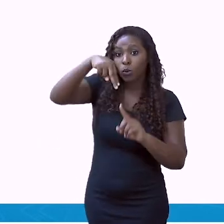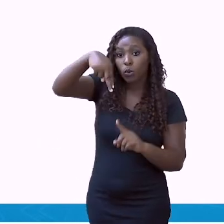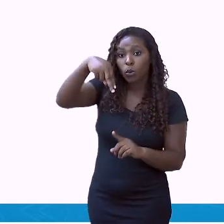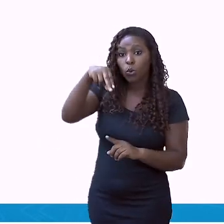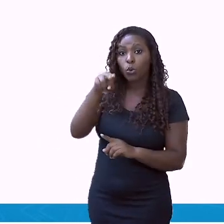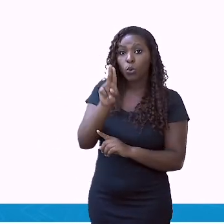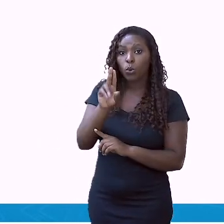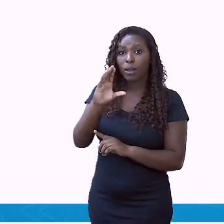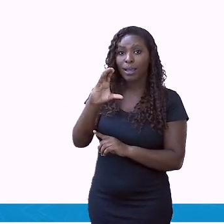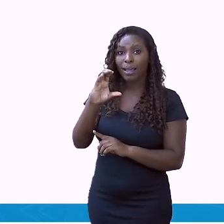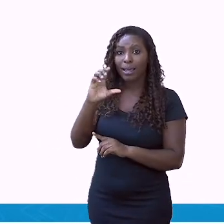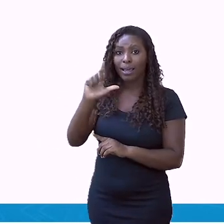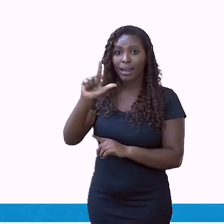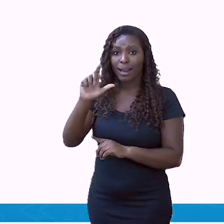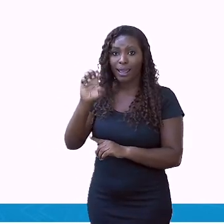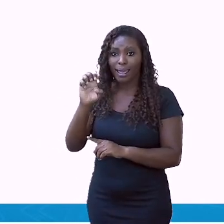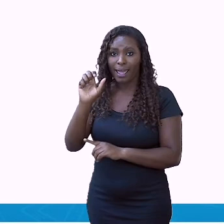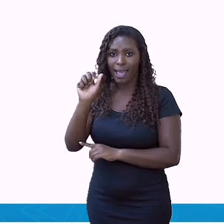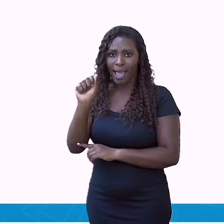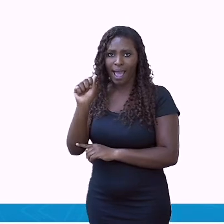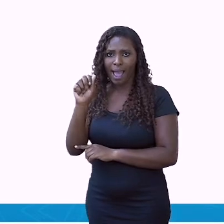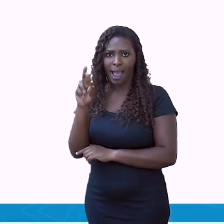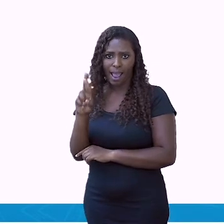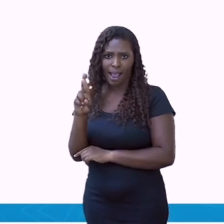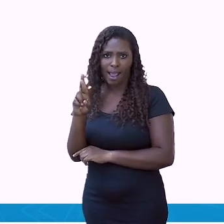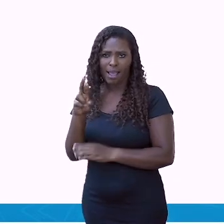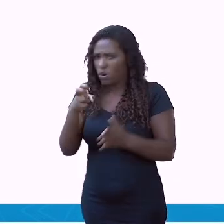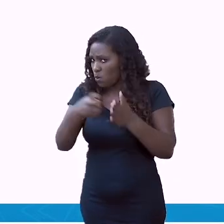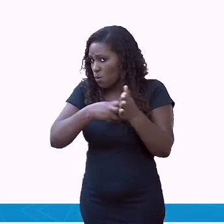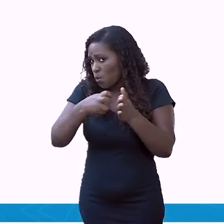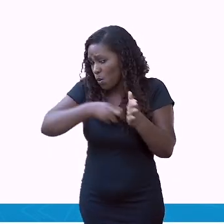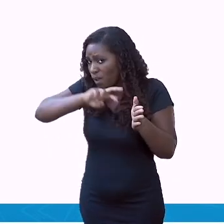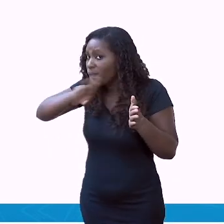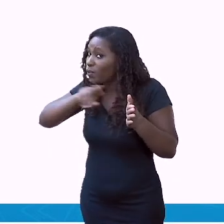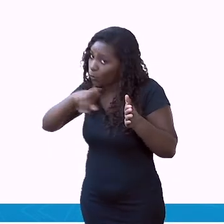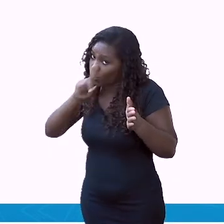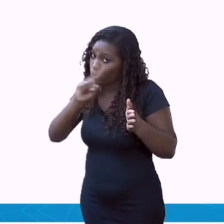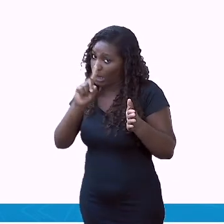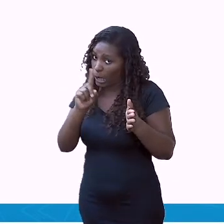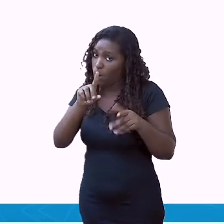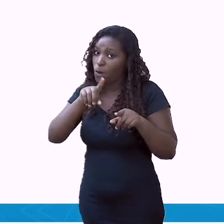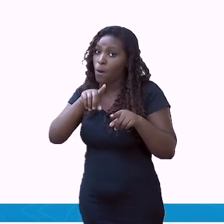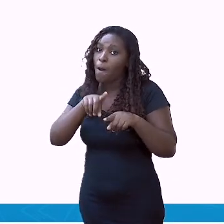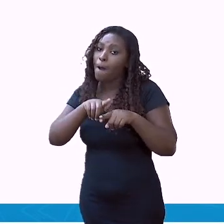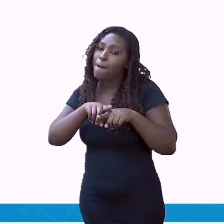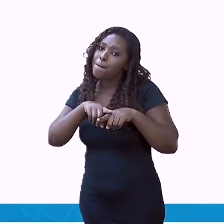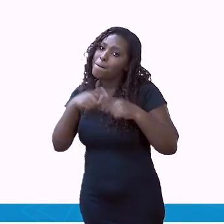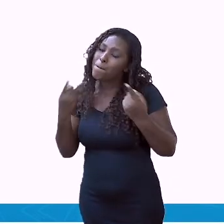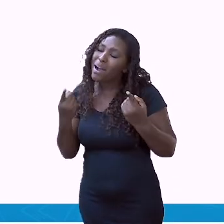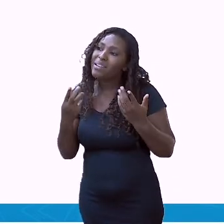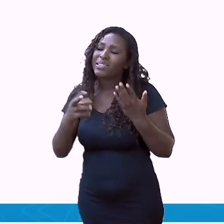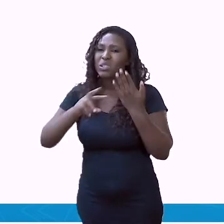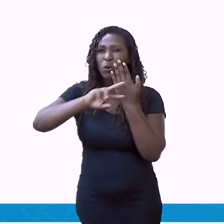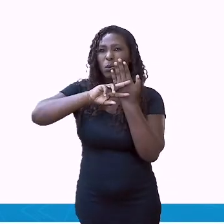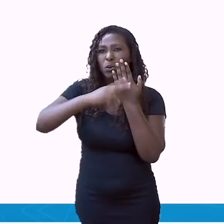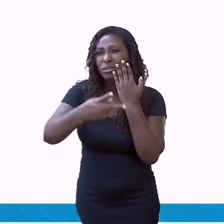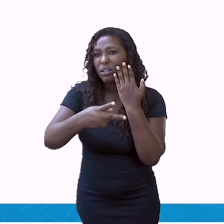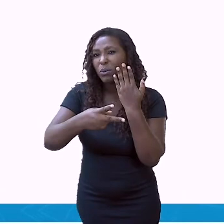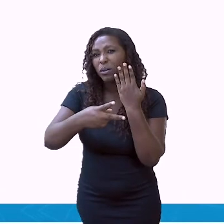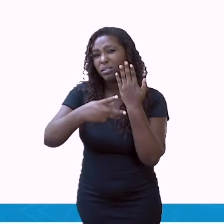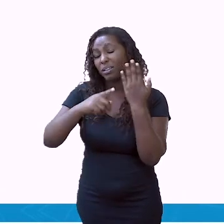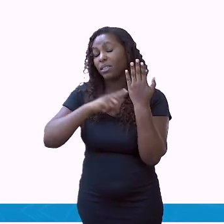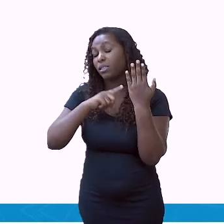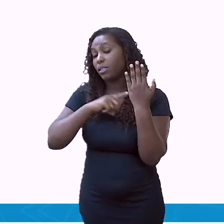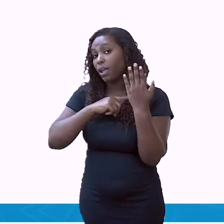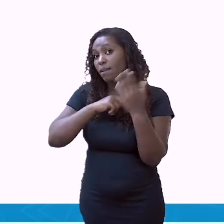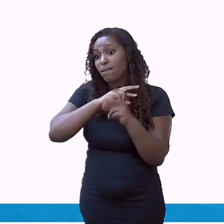transtornos muito sérios. Os acidentes com a energia nuclear, ela pode trazer